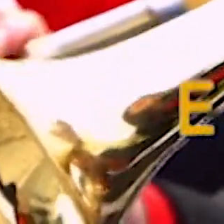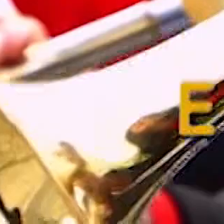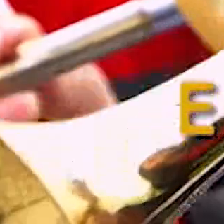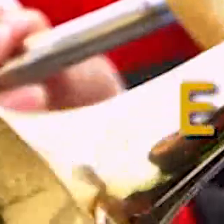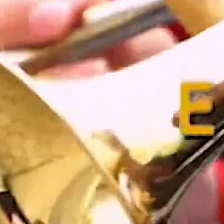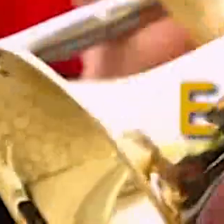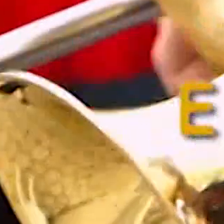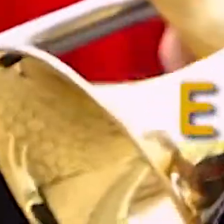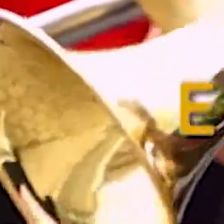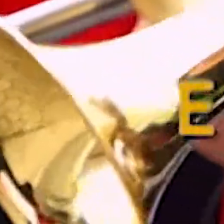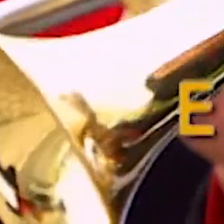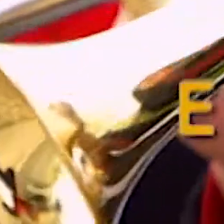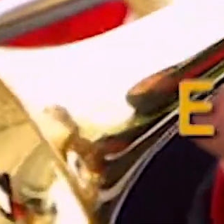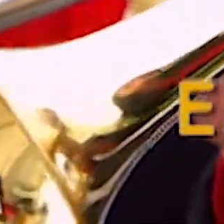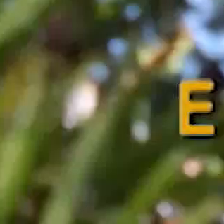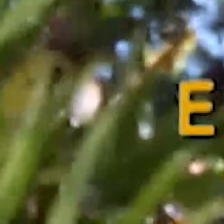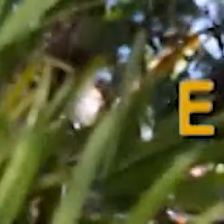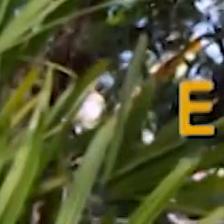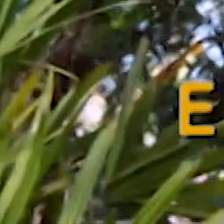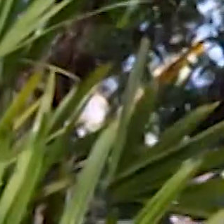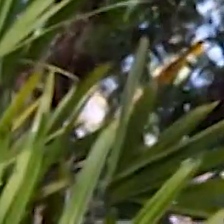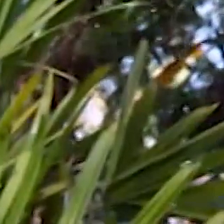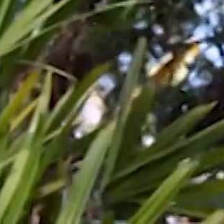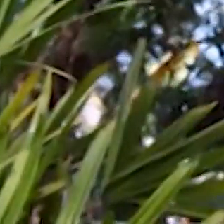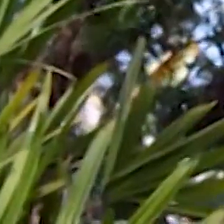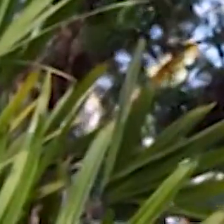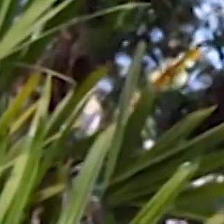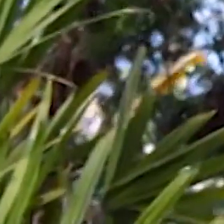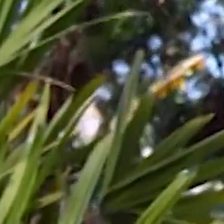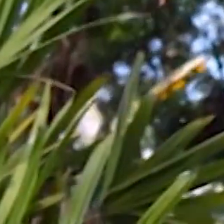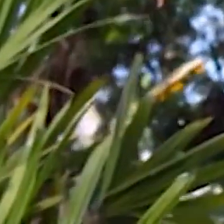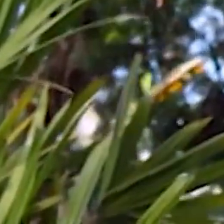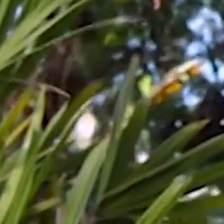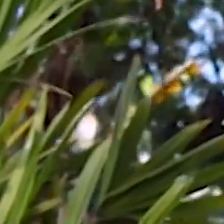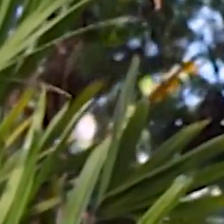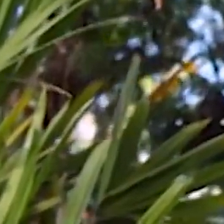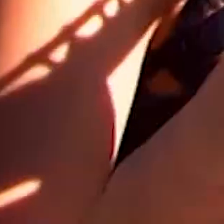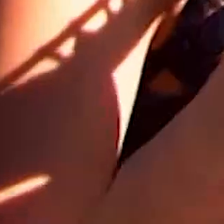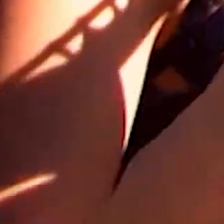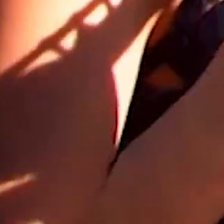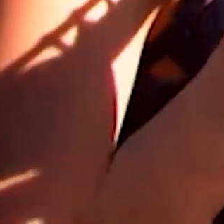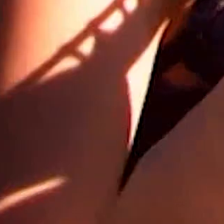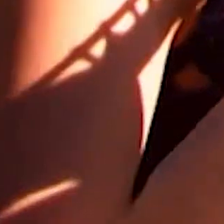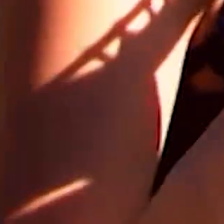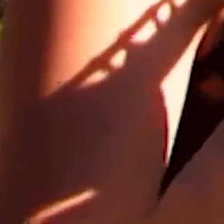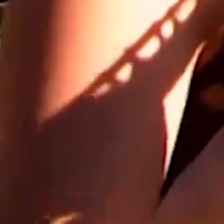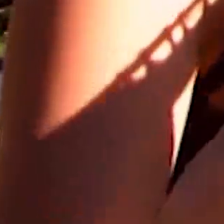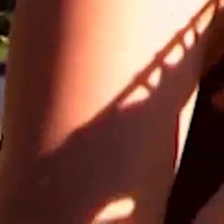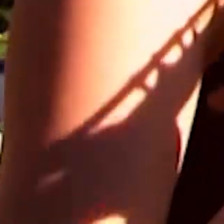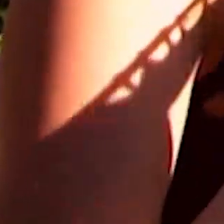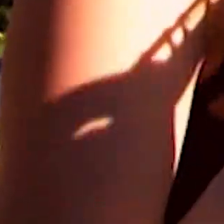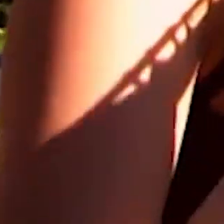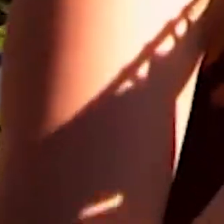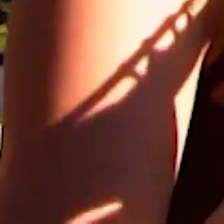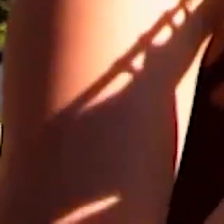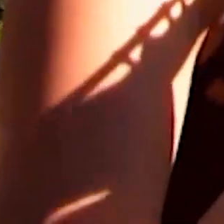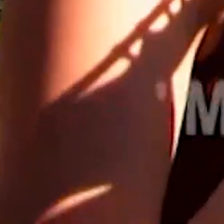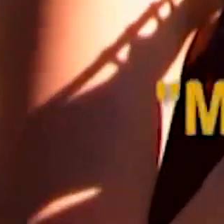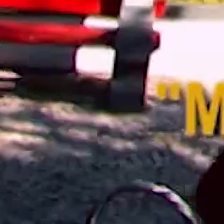que vencer o futuro não dista novamente serás. Deus